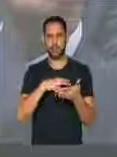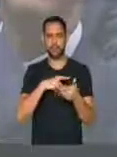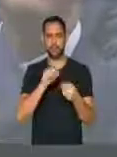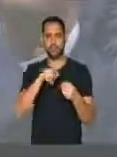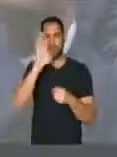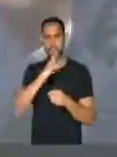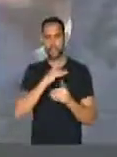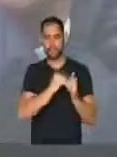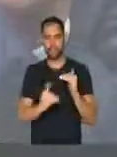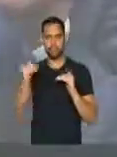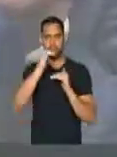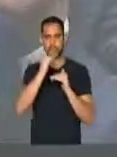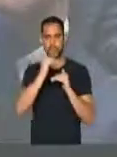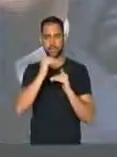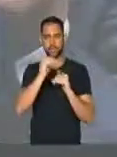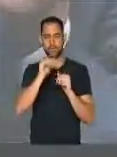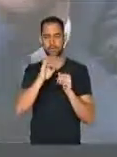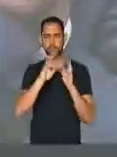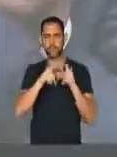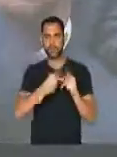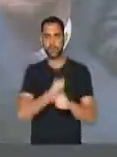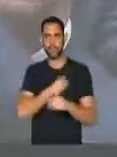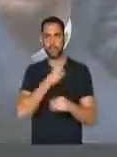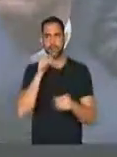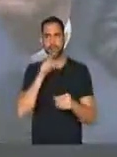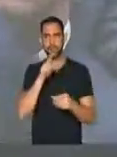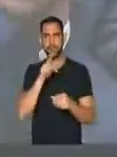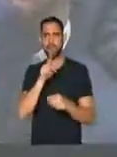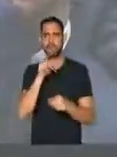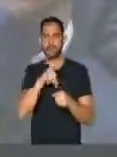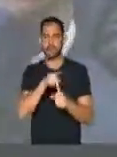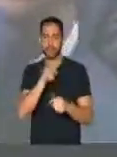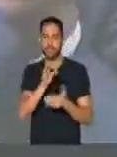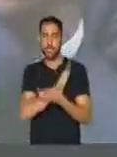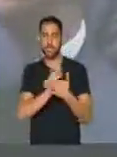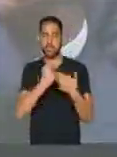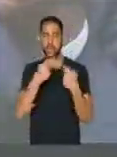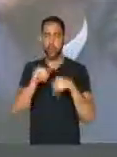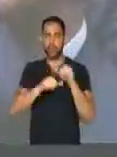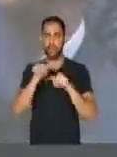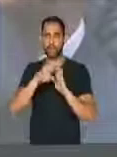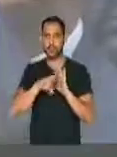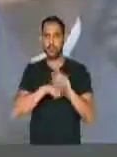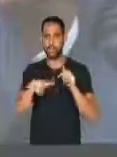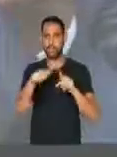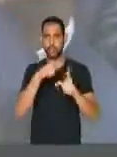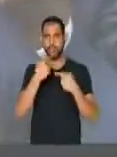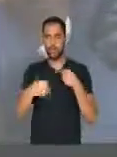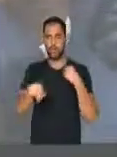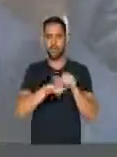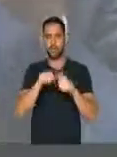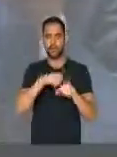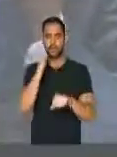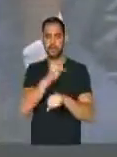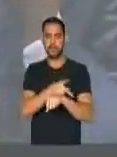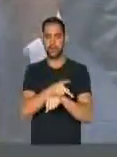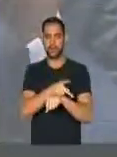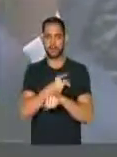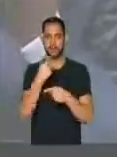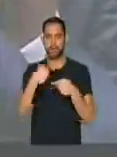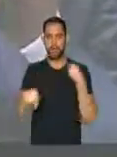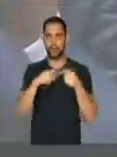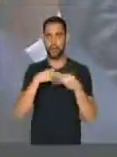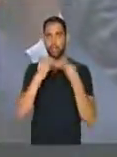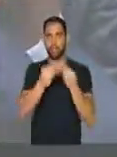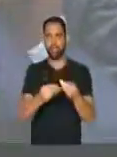pelo um Brasil soberano, contra a venda da Petrobras, do pré-sal, contra a reforma trabalhista, contra a reforma previdenciária, contra